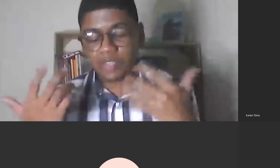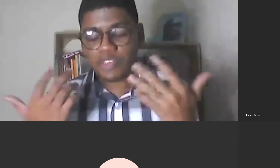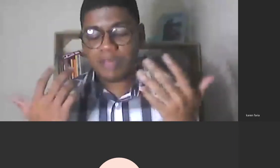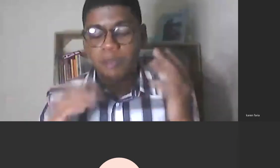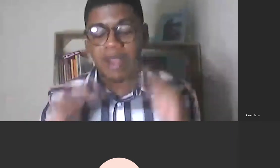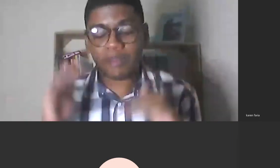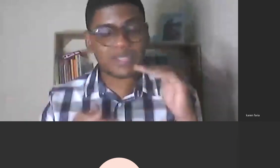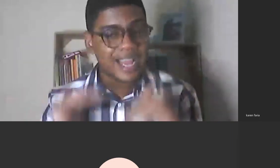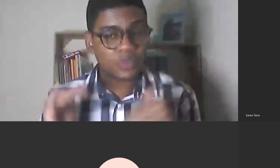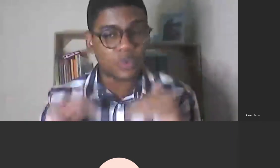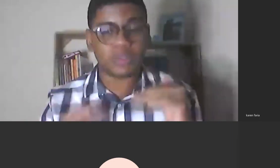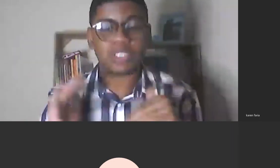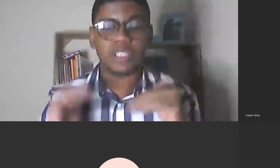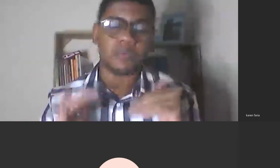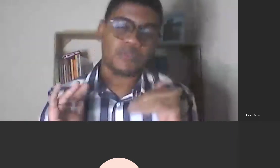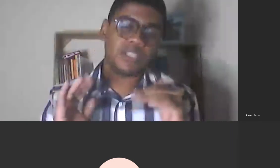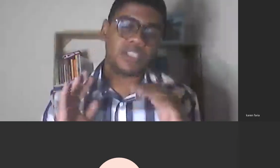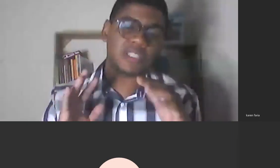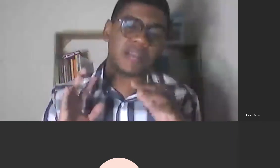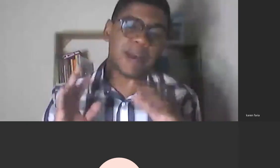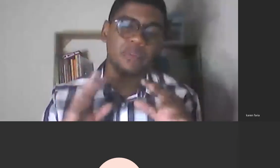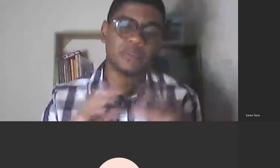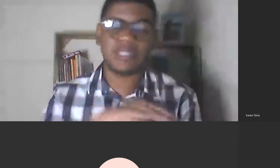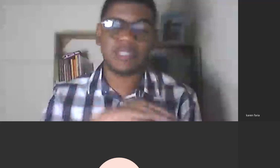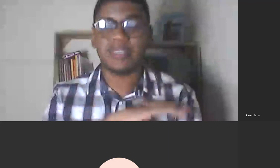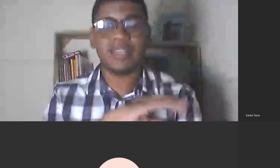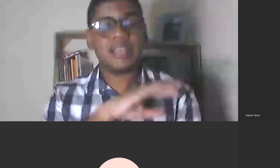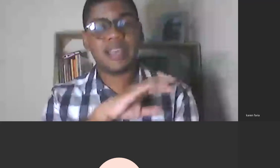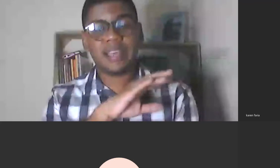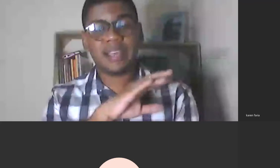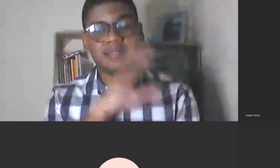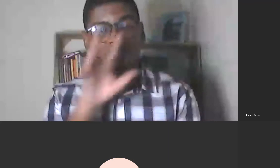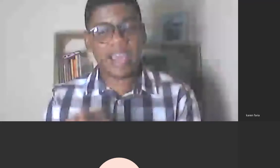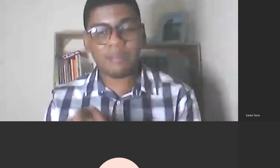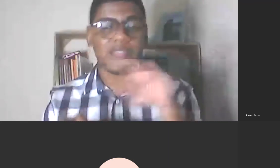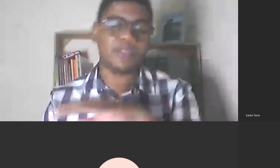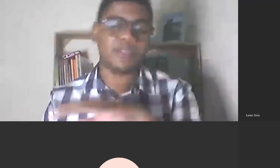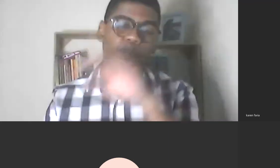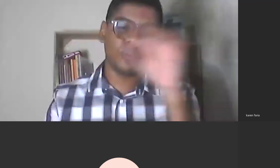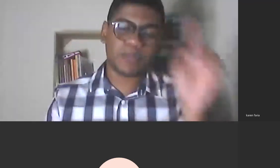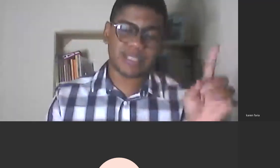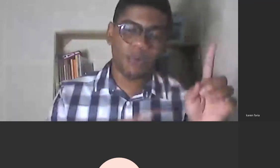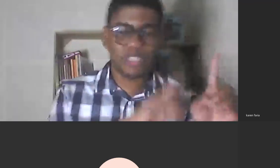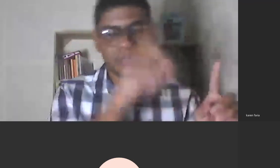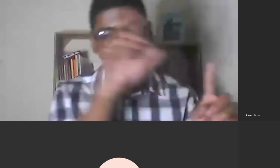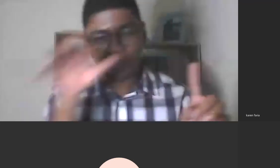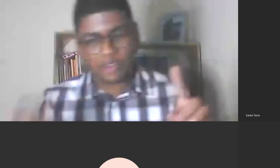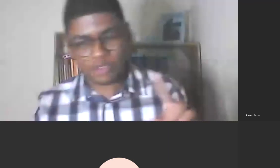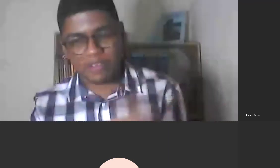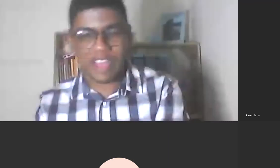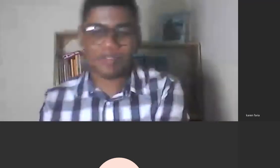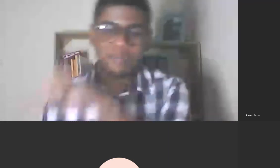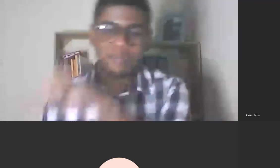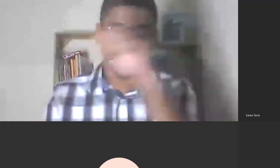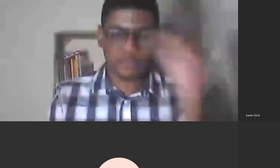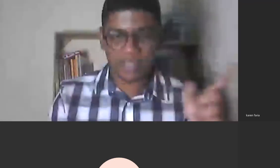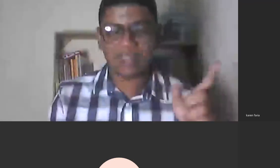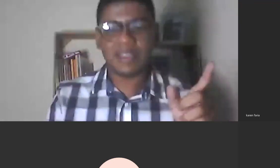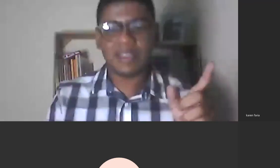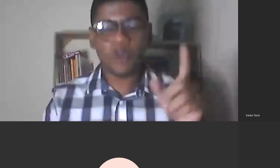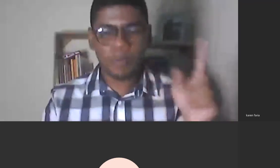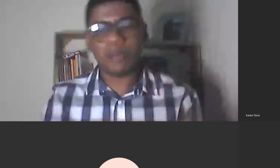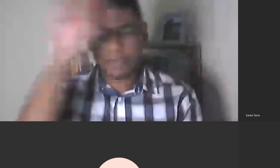tentar, eu acredito que fique meio bagunçado quando a gente trabalha muito assim, verbos, aí depois eu pulo para saúde, depois eu volto para verbos, depois